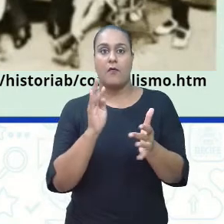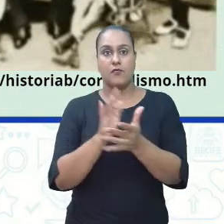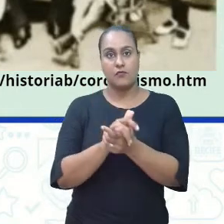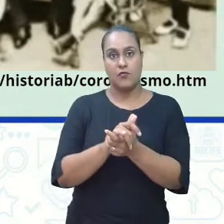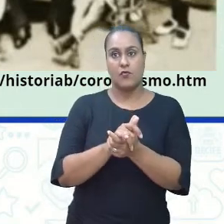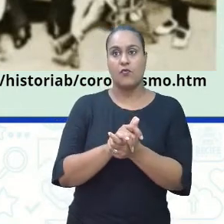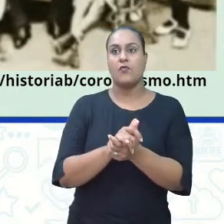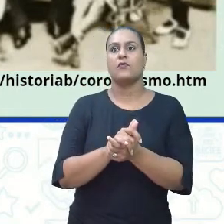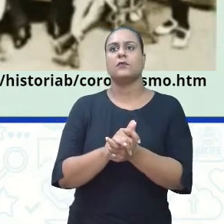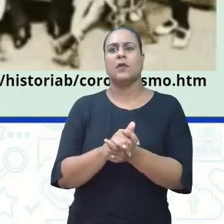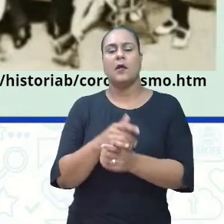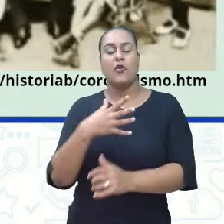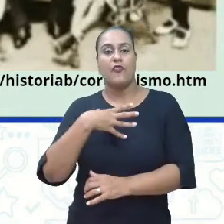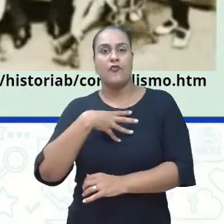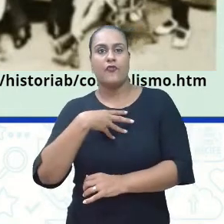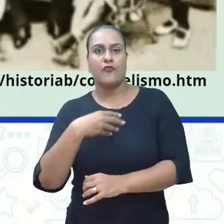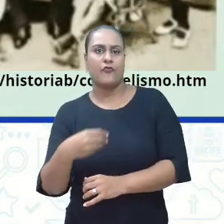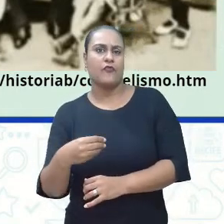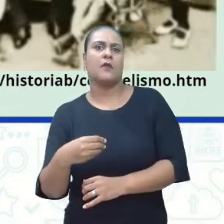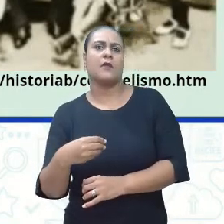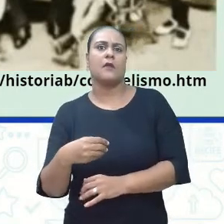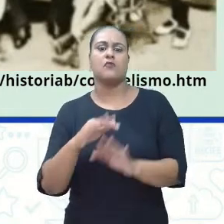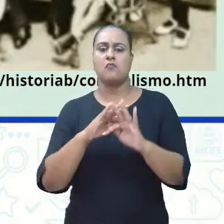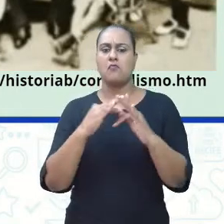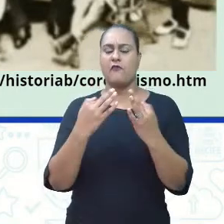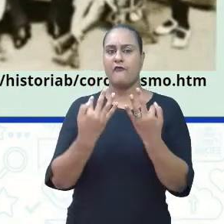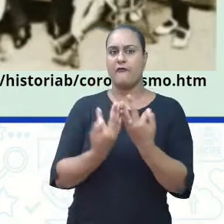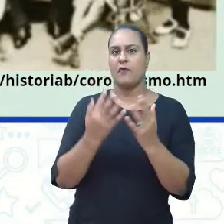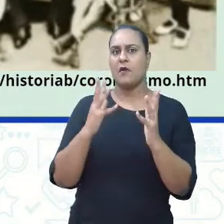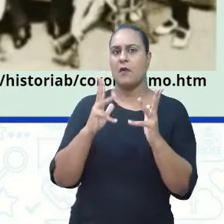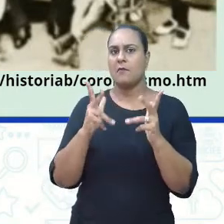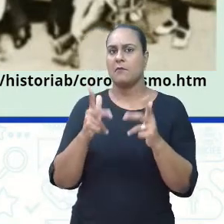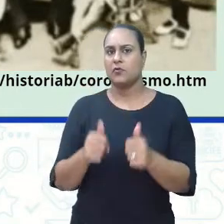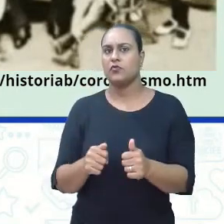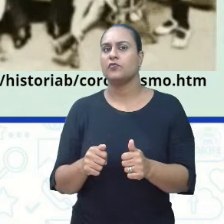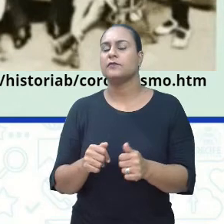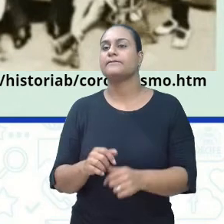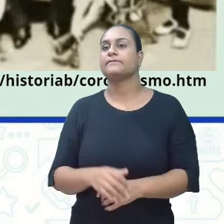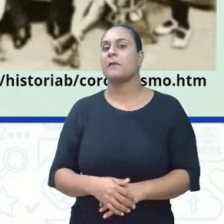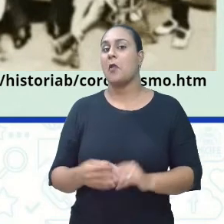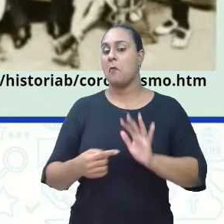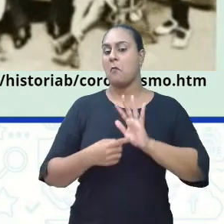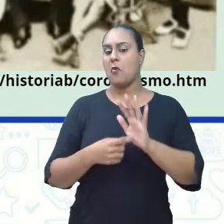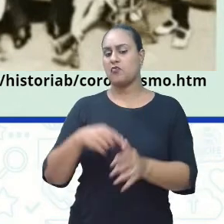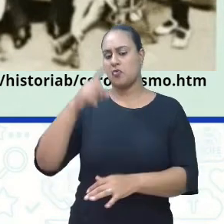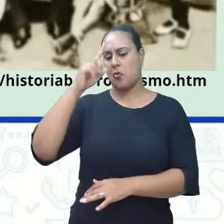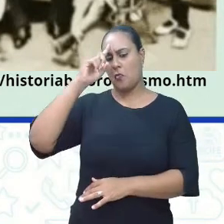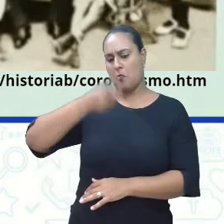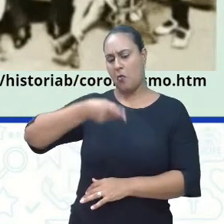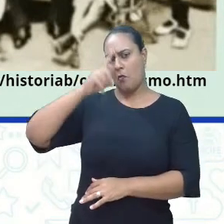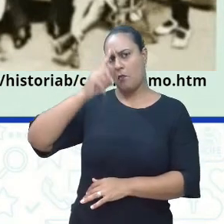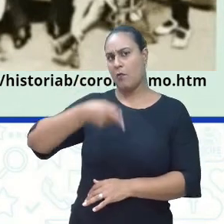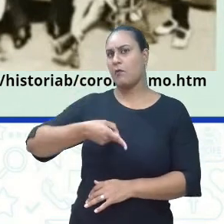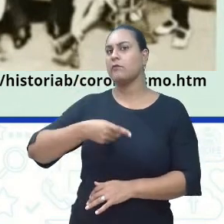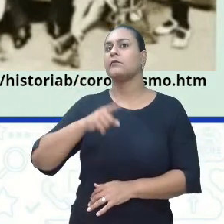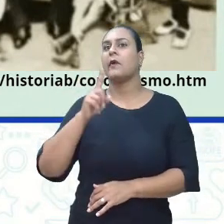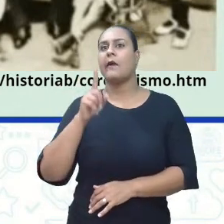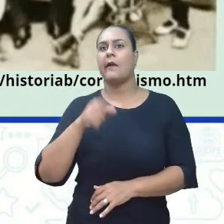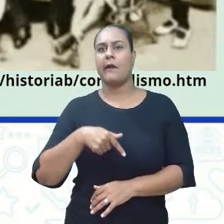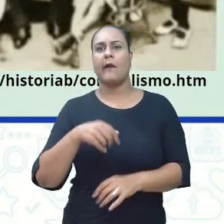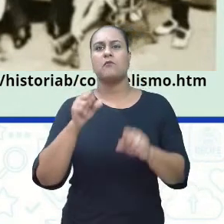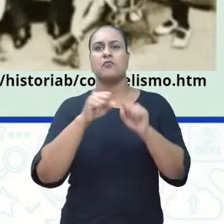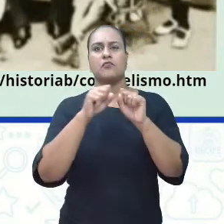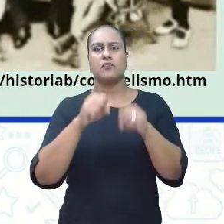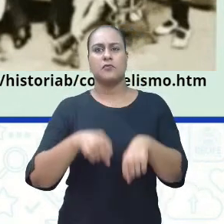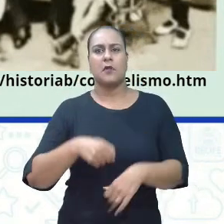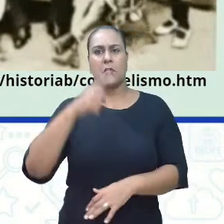agregados, genros, né? Mas mostrando ali o seu poder. Então, de modo geral, podemos dizer que o coronelismo se refere a um sistema marcado pelo poder de